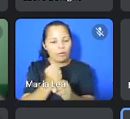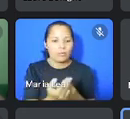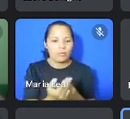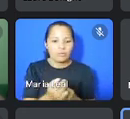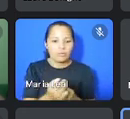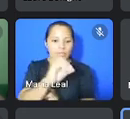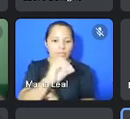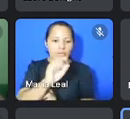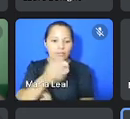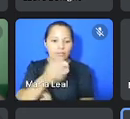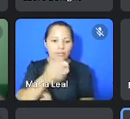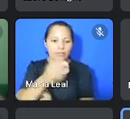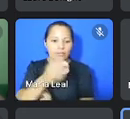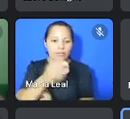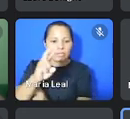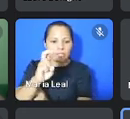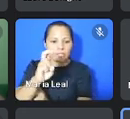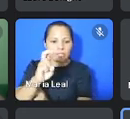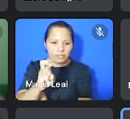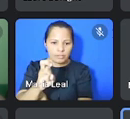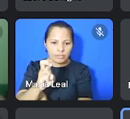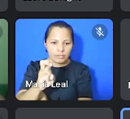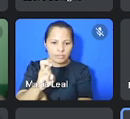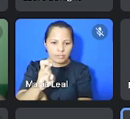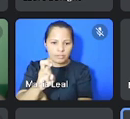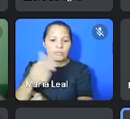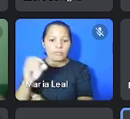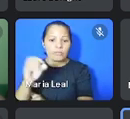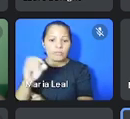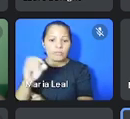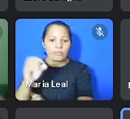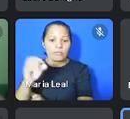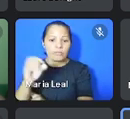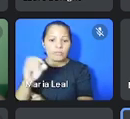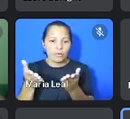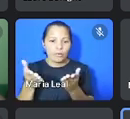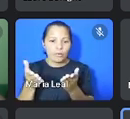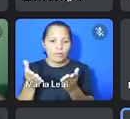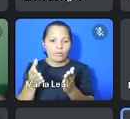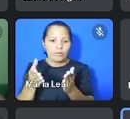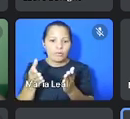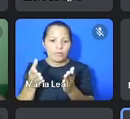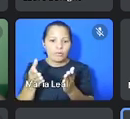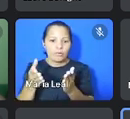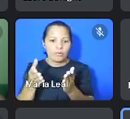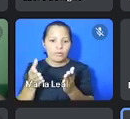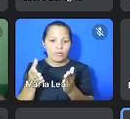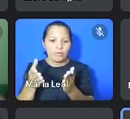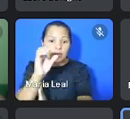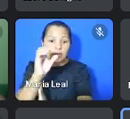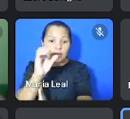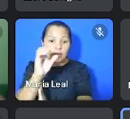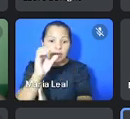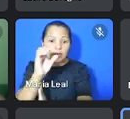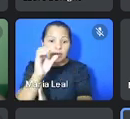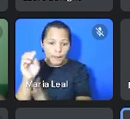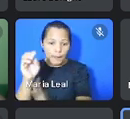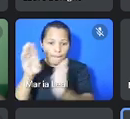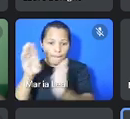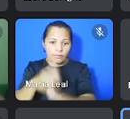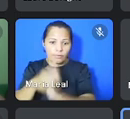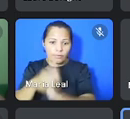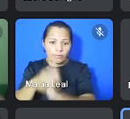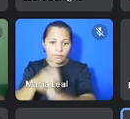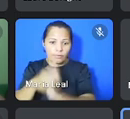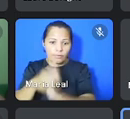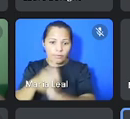0,95 vezes 200. Aí, agora, 100 menos 5 é 95 sobre 100.